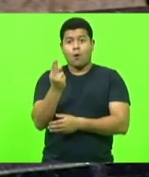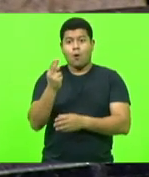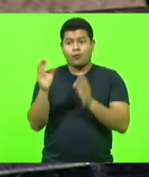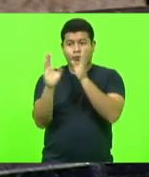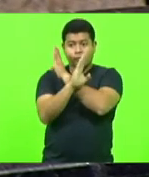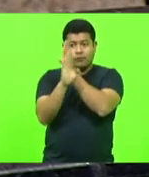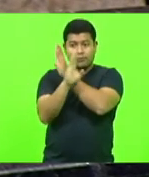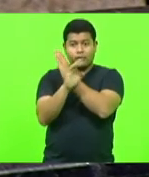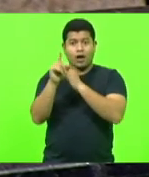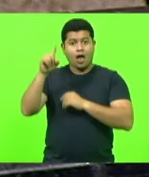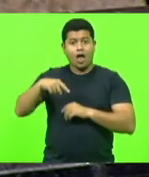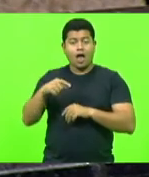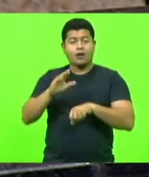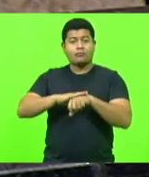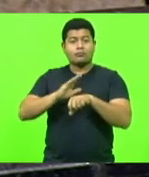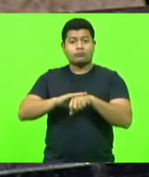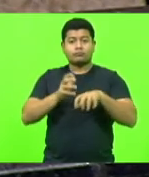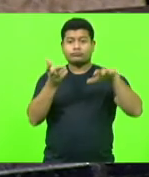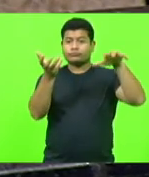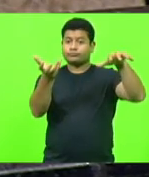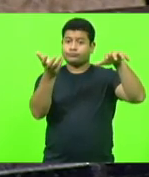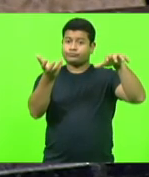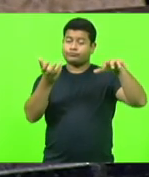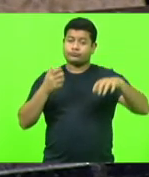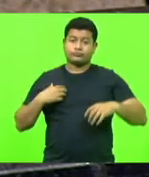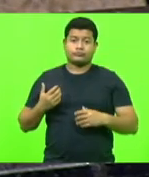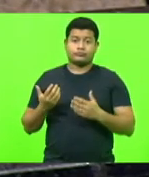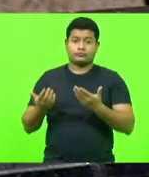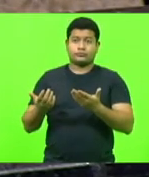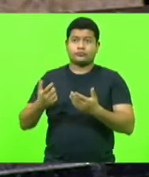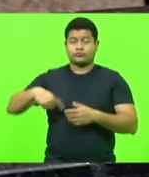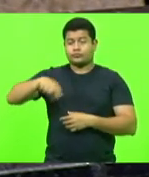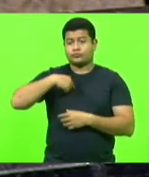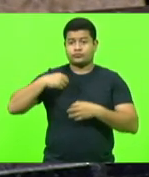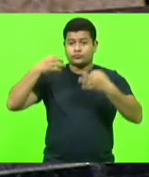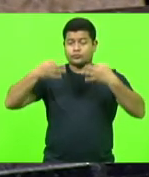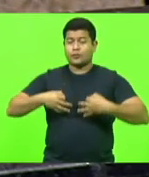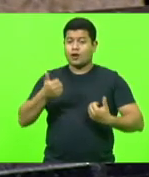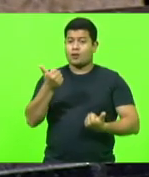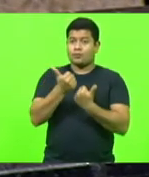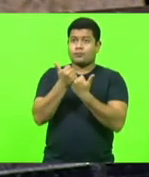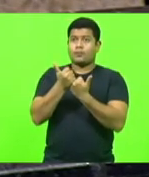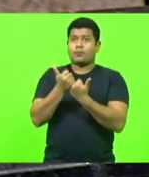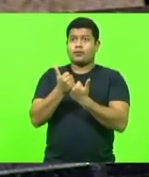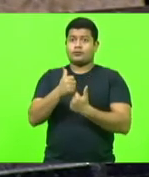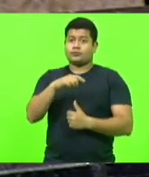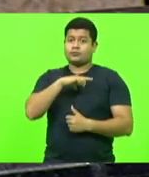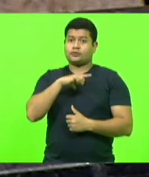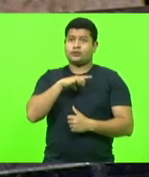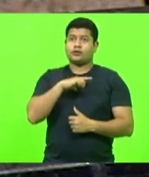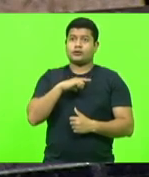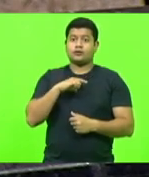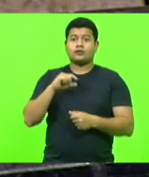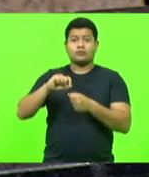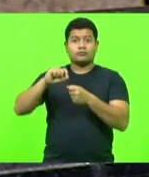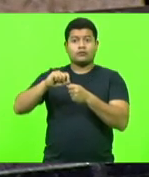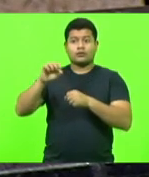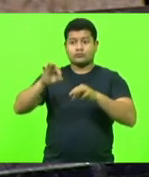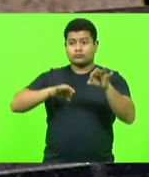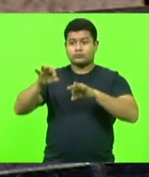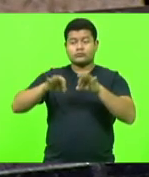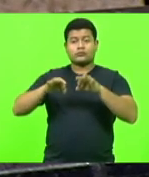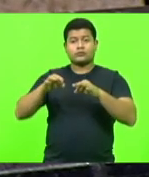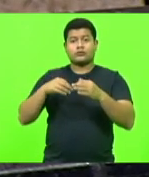ministro é o Senado. Nada mais justo do que nós aqui apoiarmos para que realmente seja feita, pelo menos,